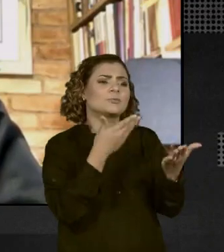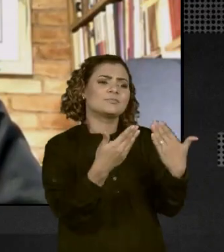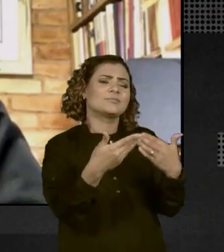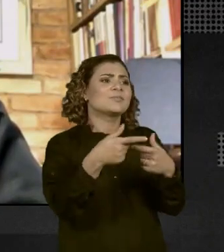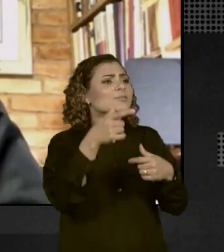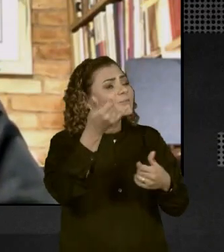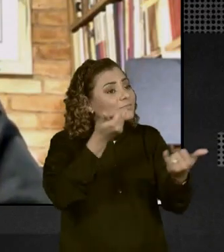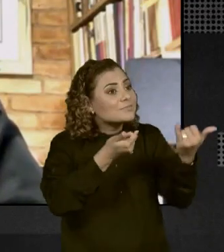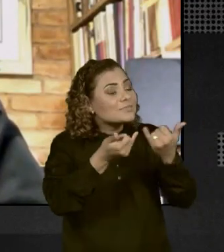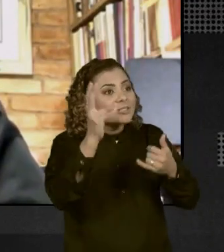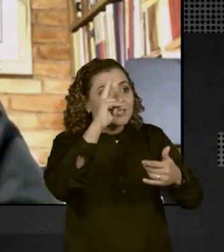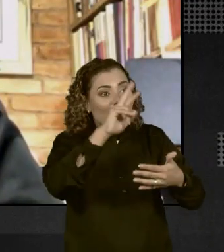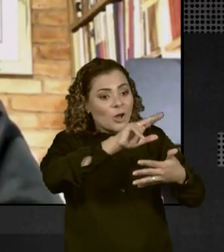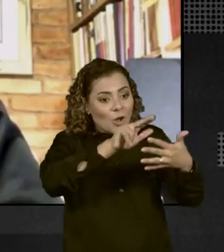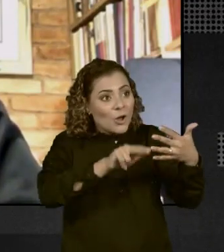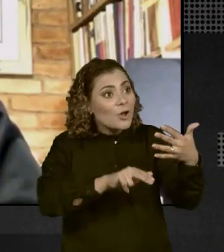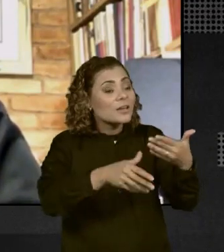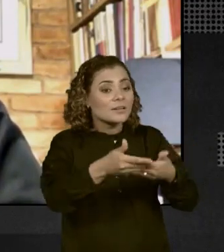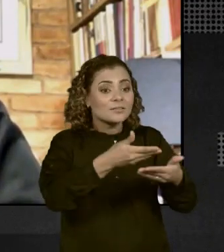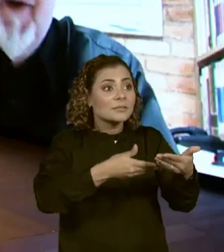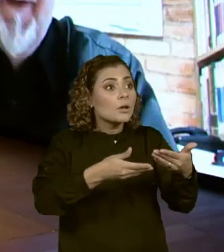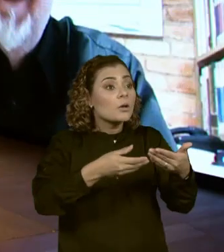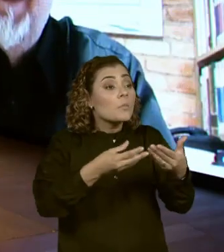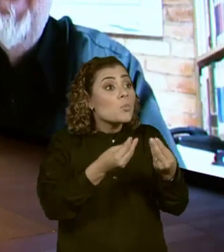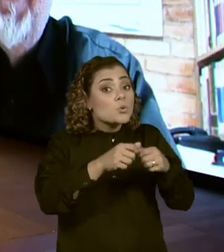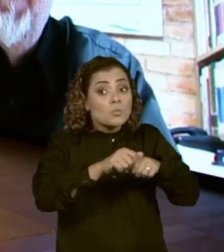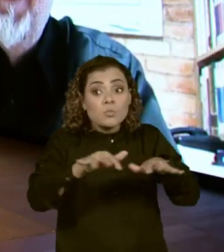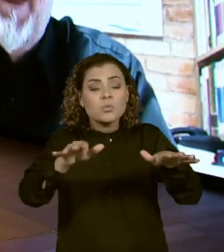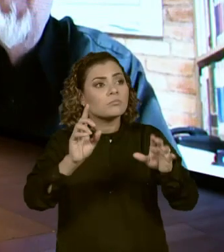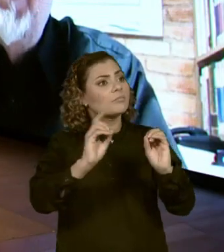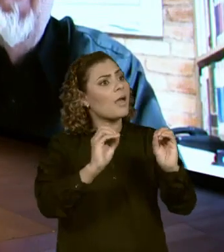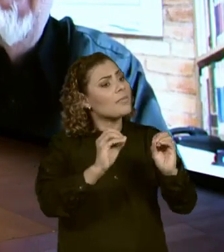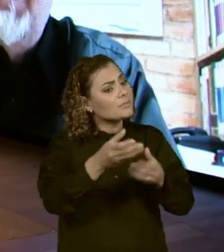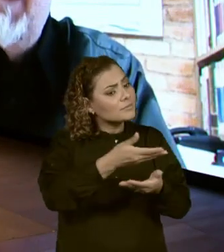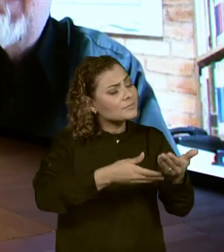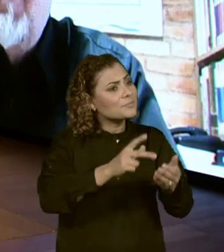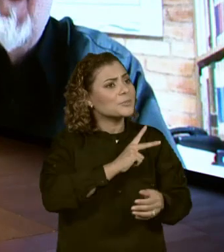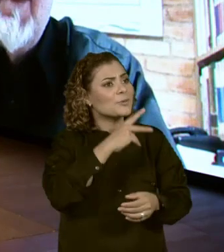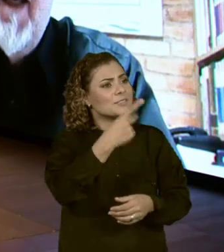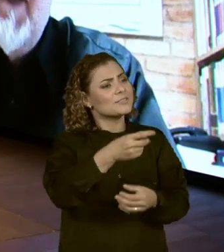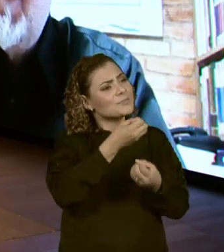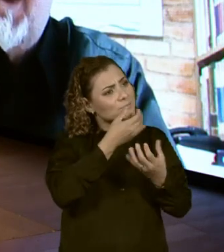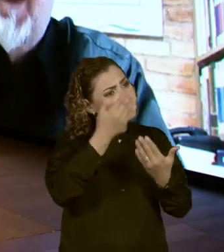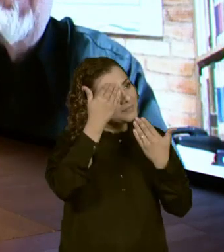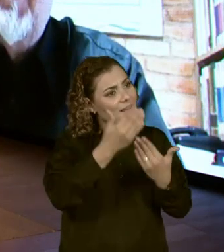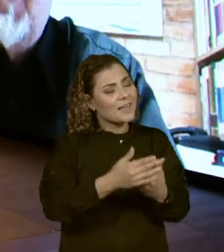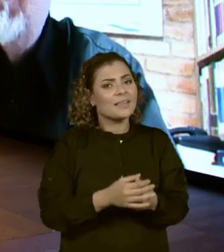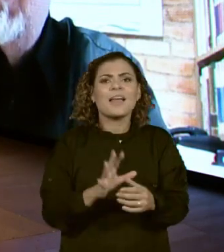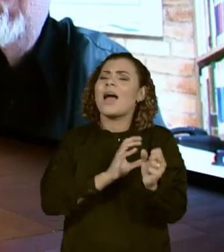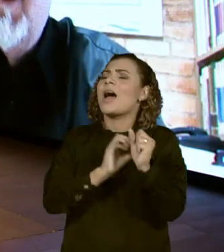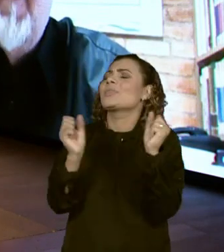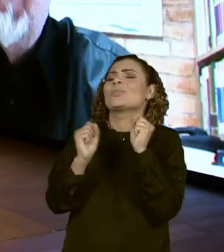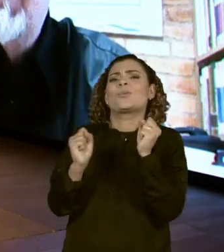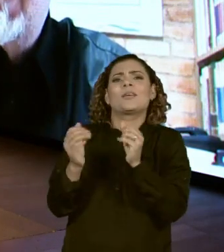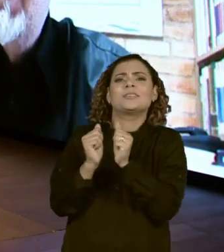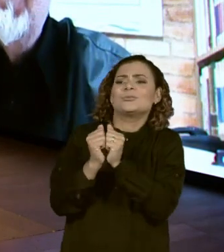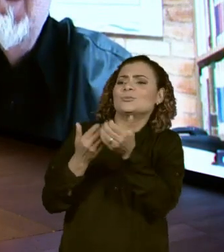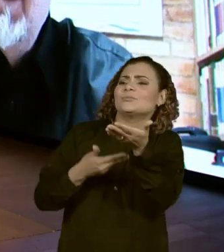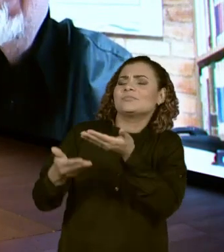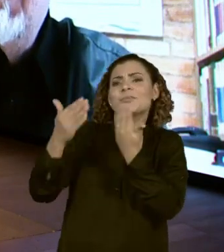der. Que bom, a gente fica feliz. Estamos à espera. Ulisses, obrigada. Infelizmente, nosso programa está chegando ao fim, mas foi